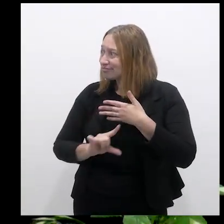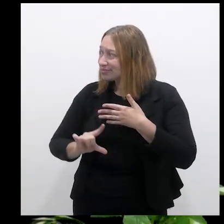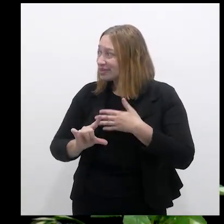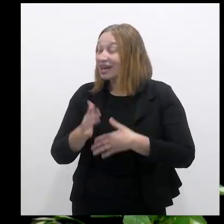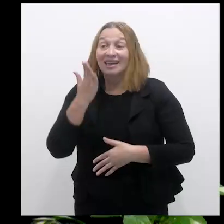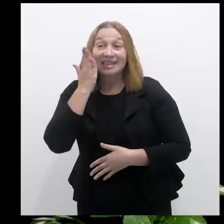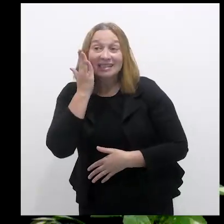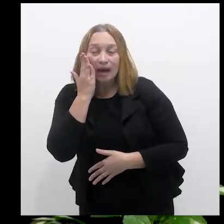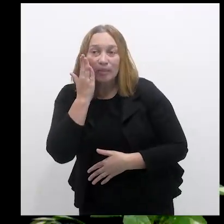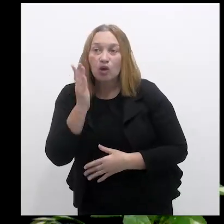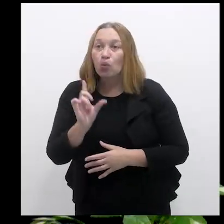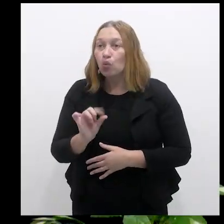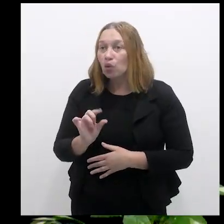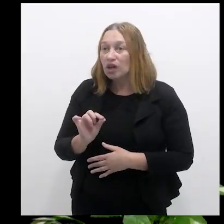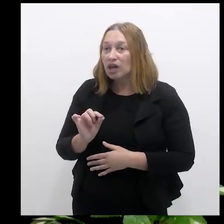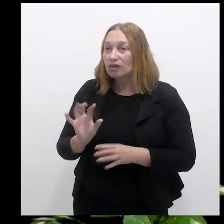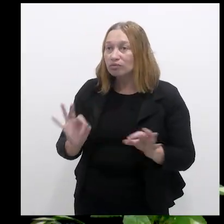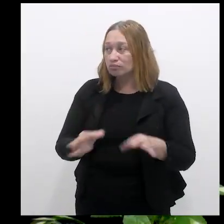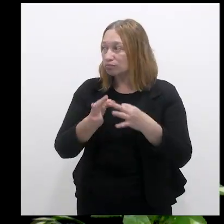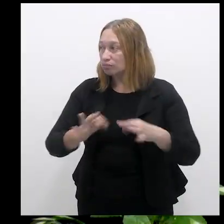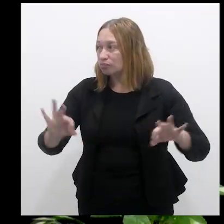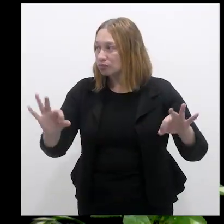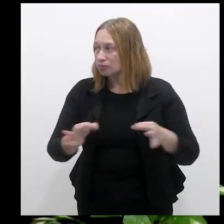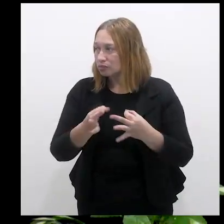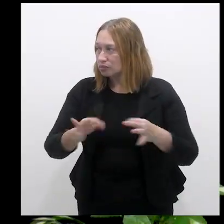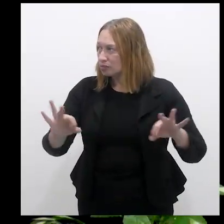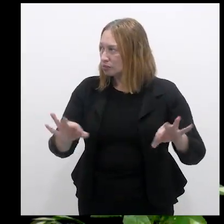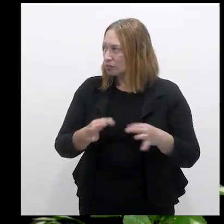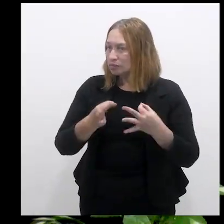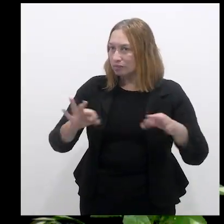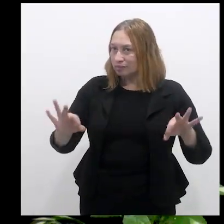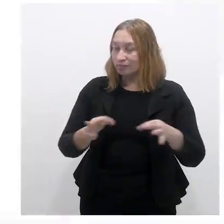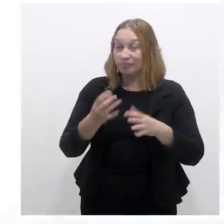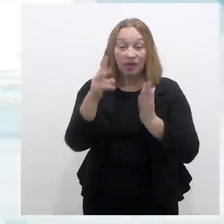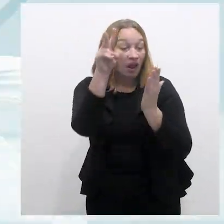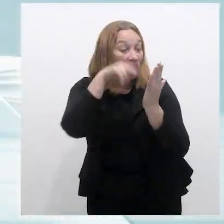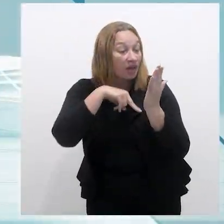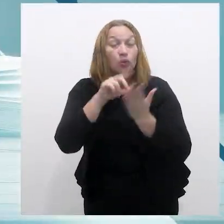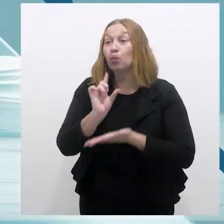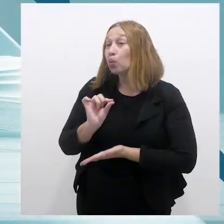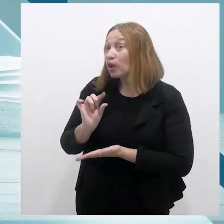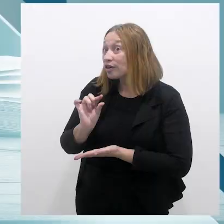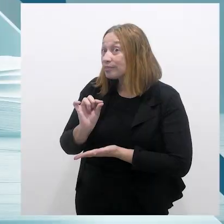na hora do nosso momento literário e a gente vai saber o que os nossos convidados andam lendo.